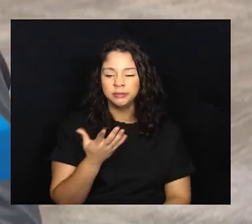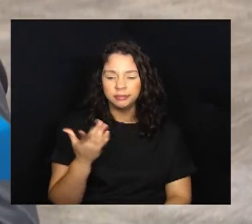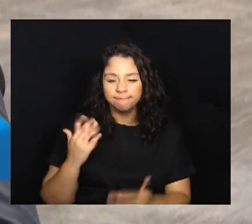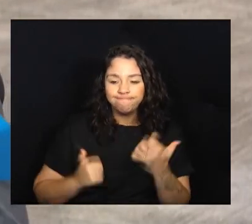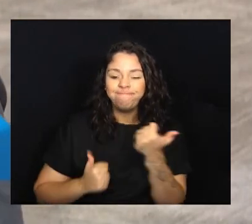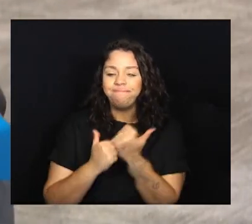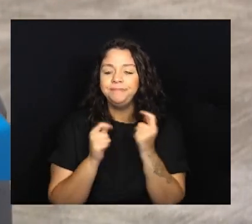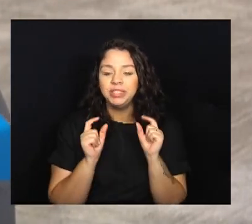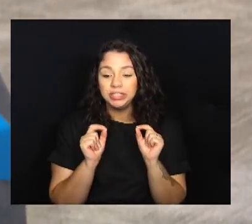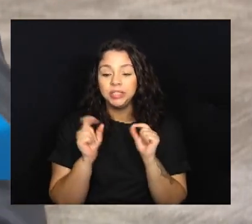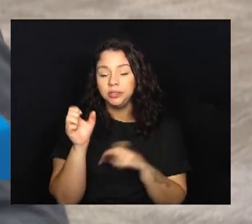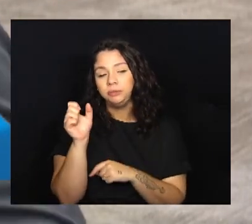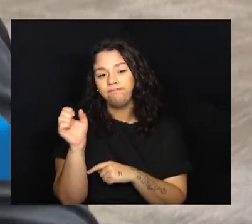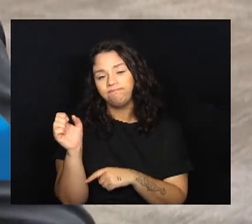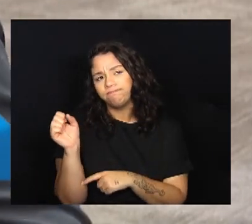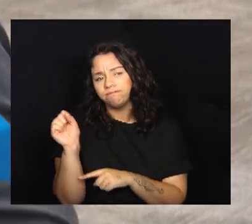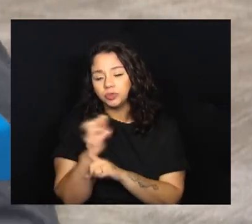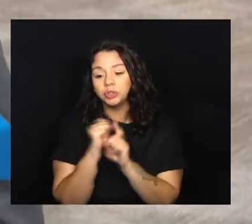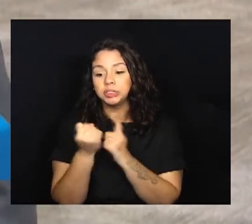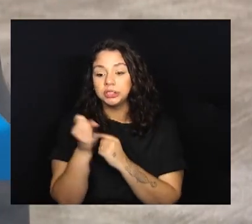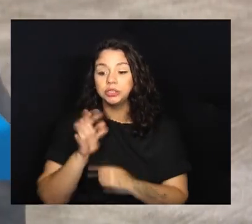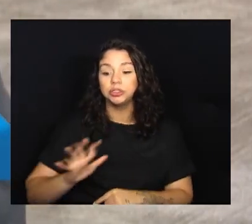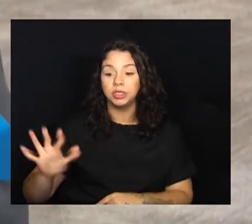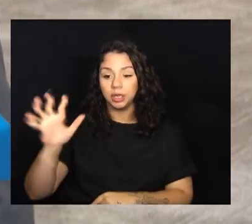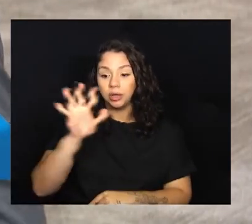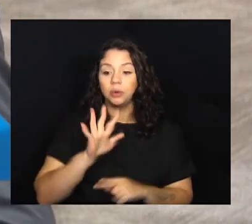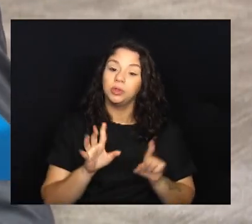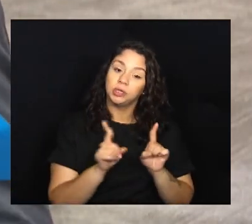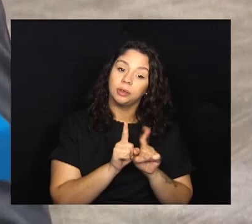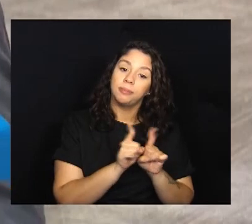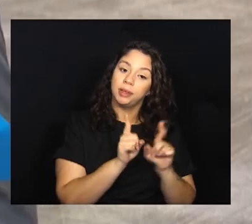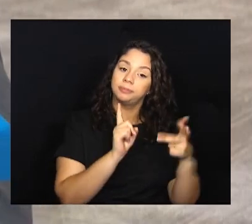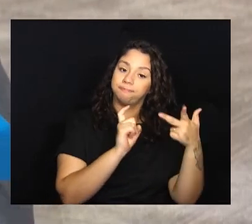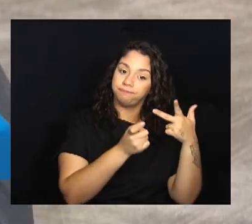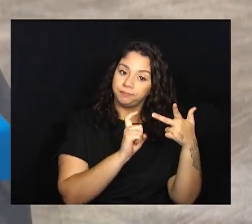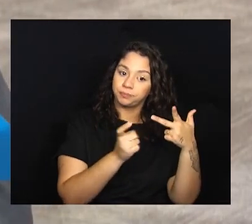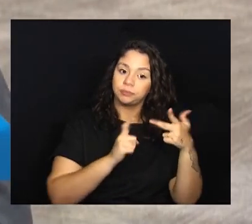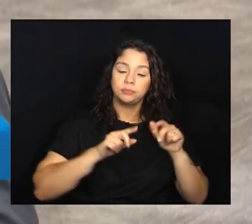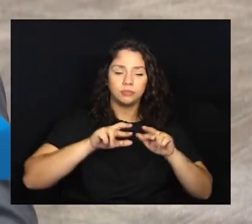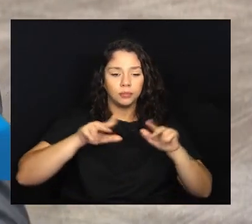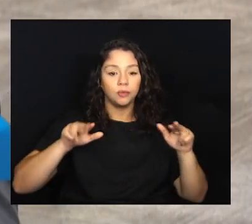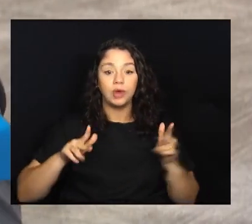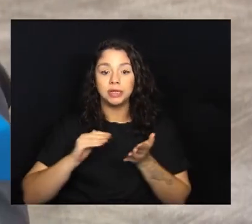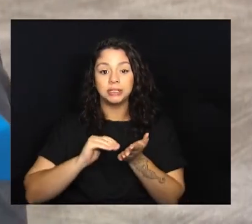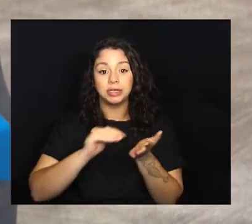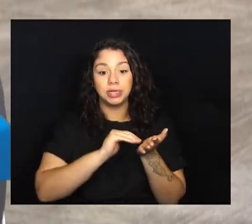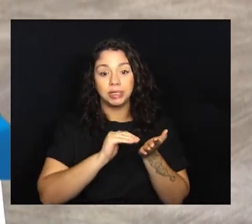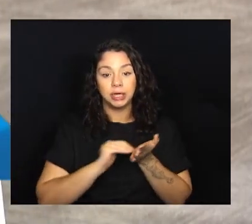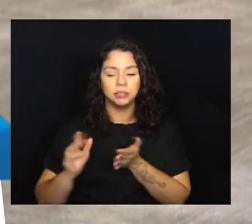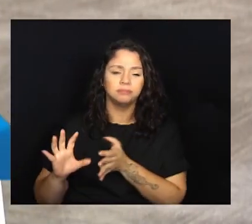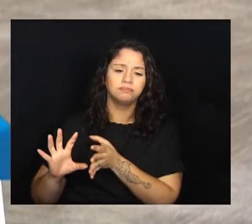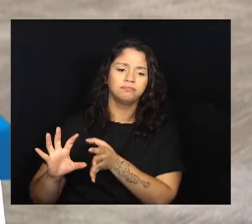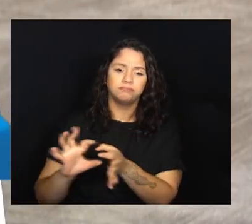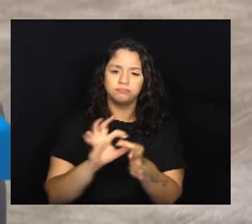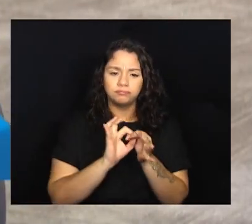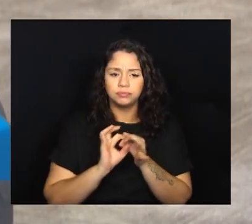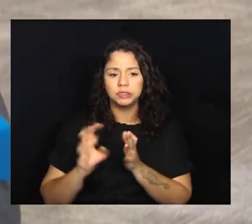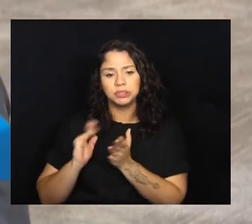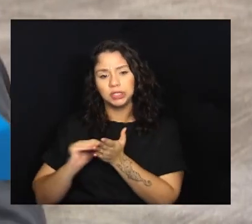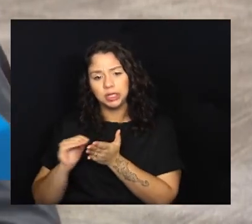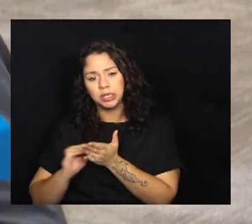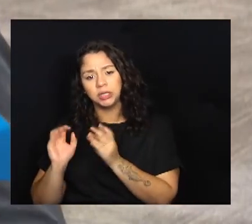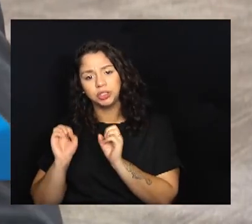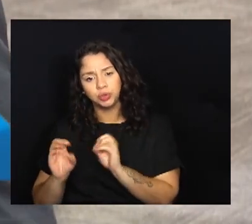colaboração da sociedade civil e também do Poder Executivo, várias secretarias envolvidas, Secretaria de Educação,